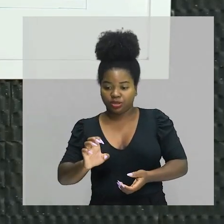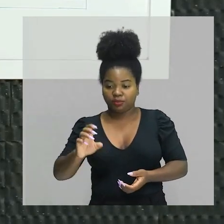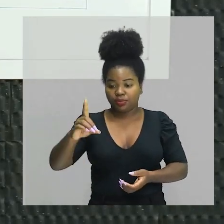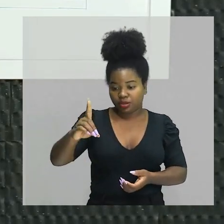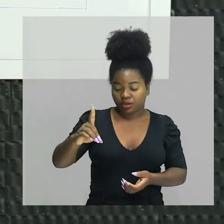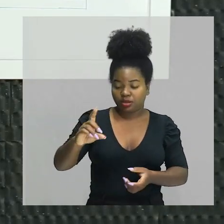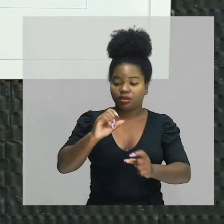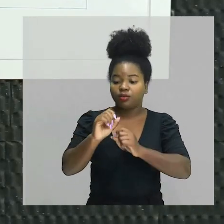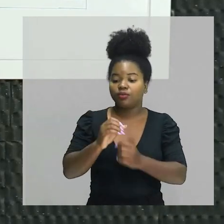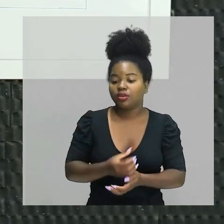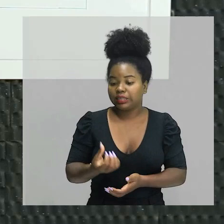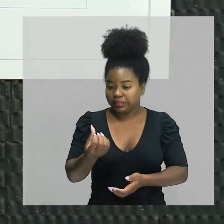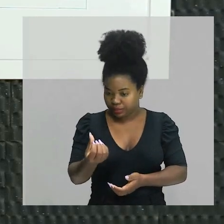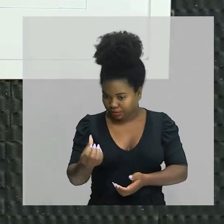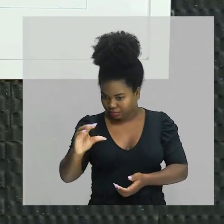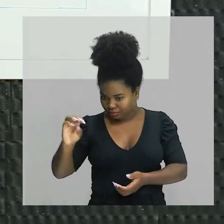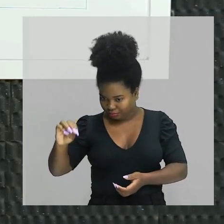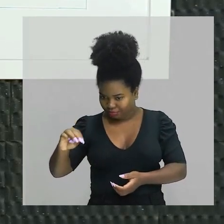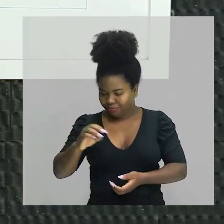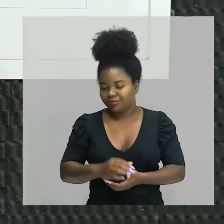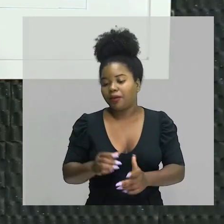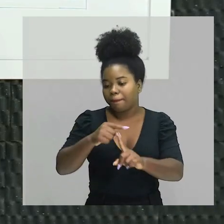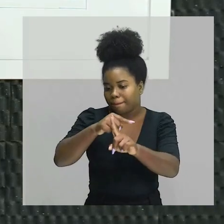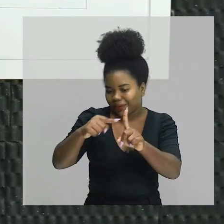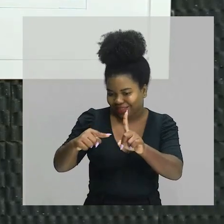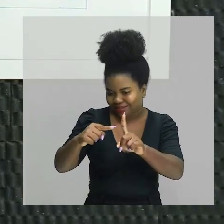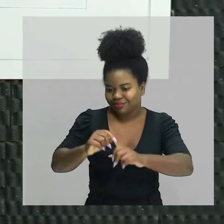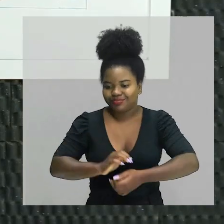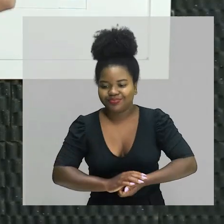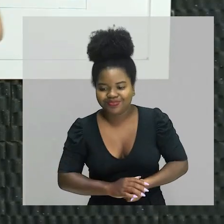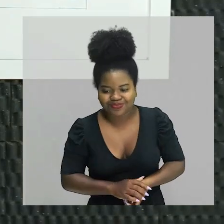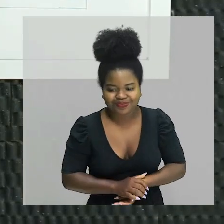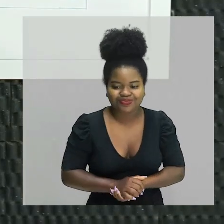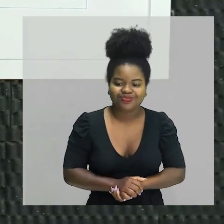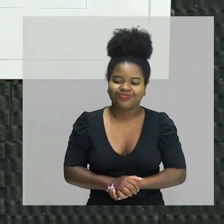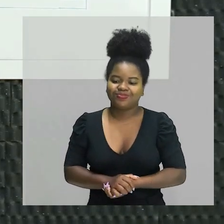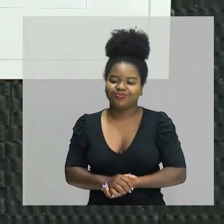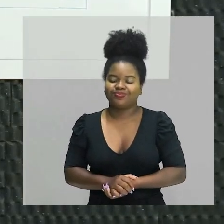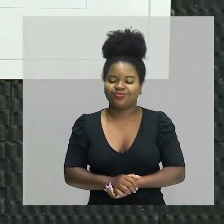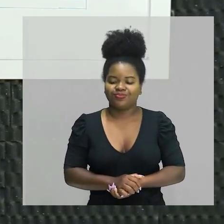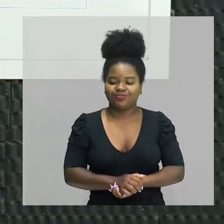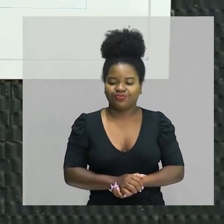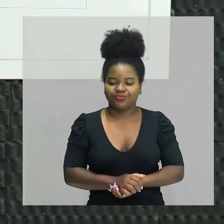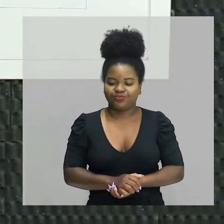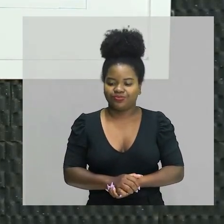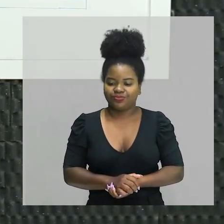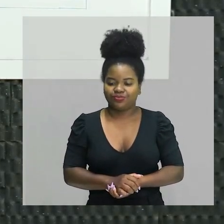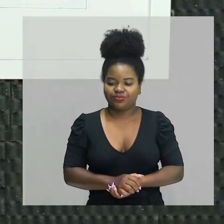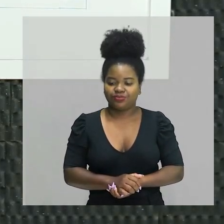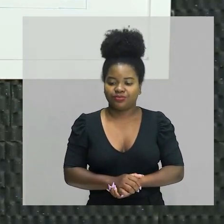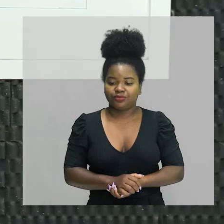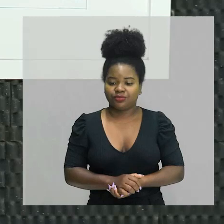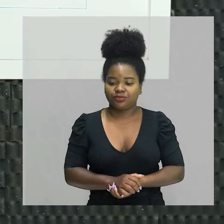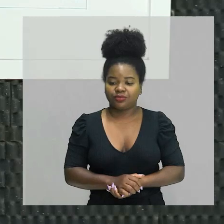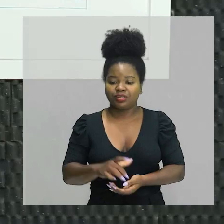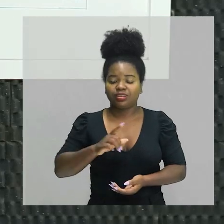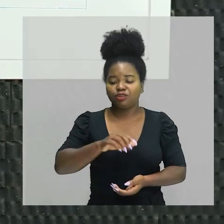cá é 6 centímetros, certo? E outra coisa, essa medida de A